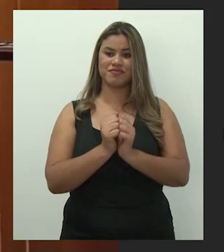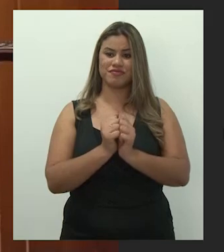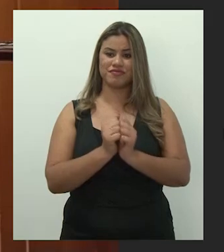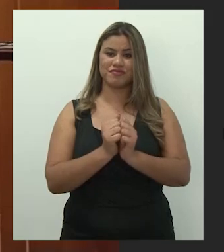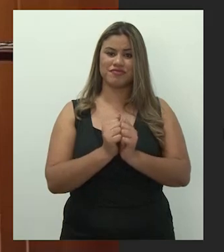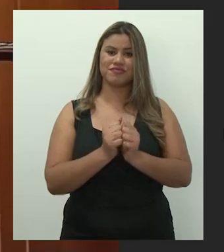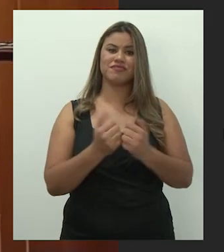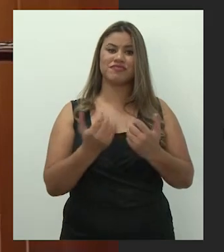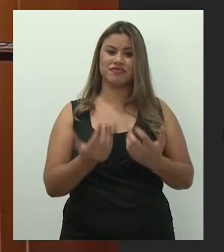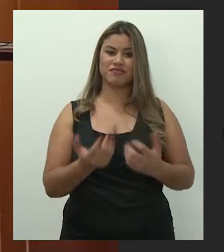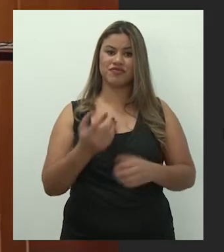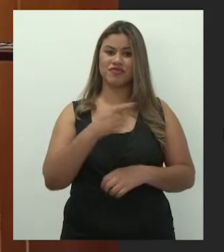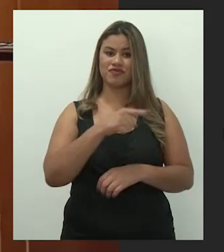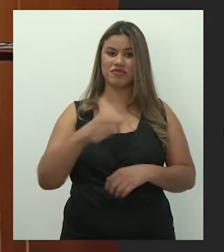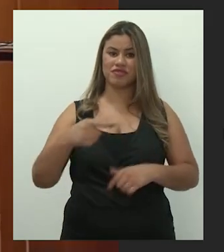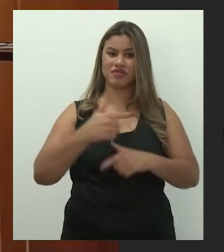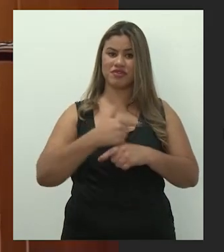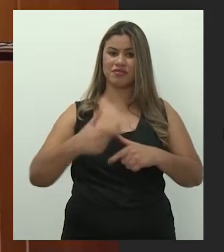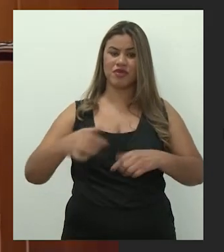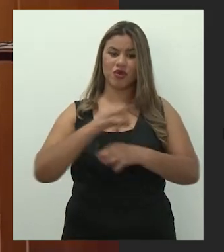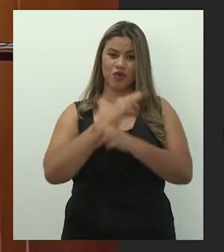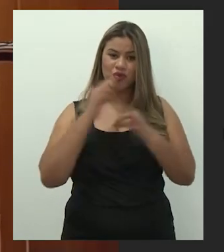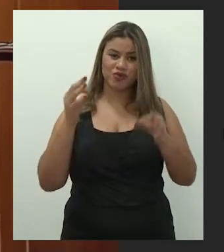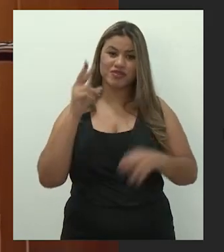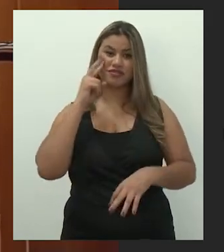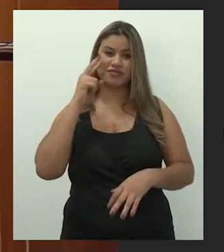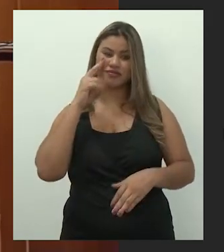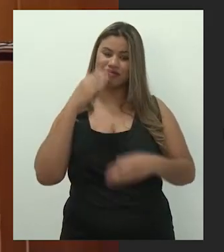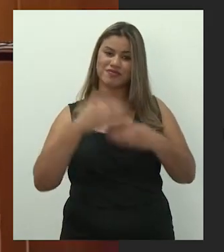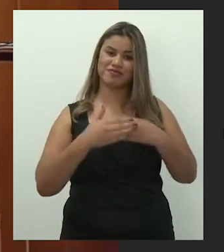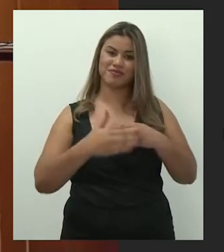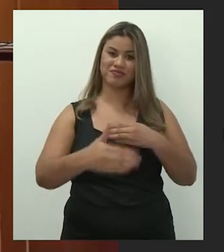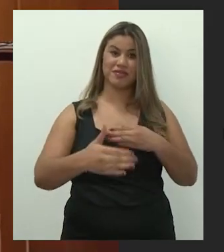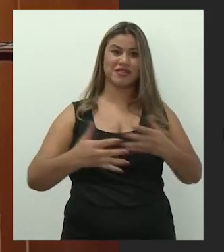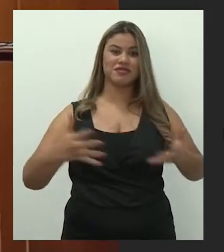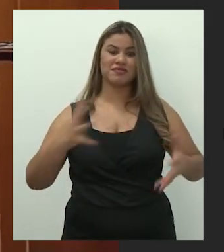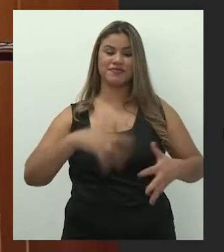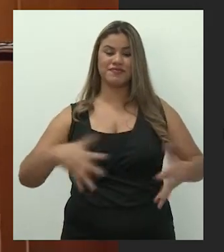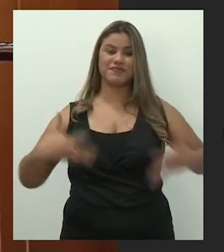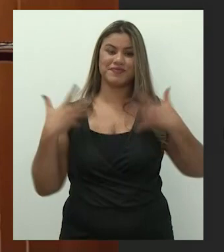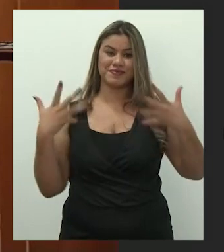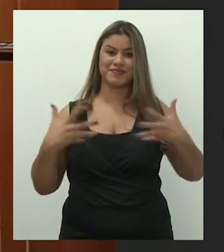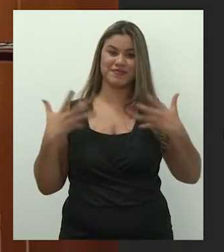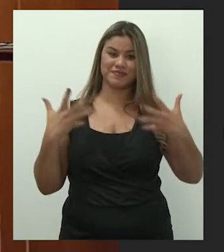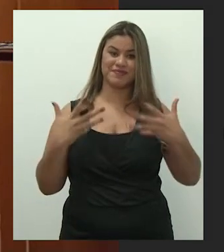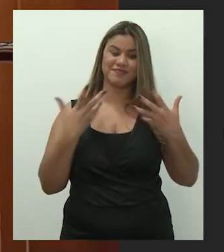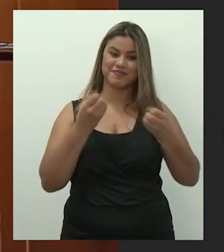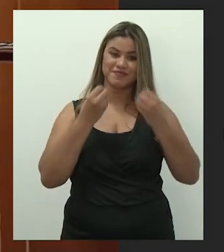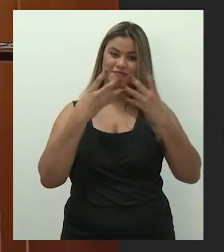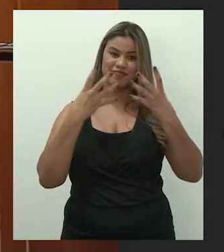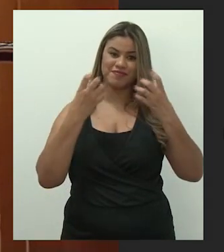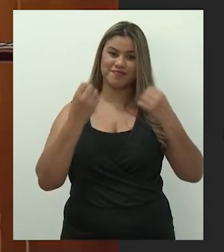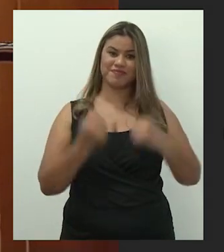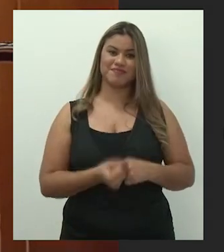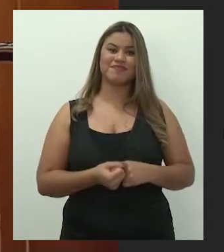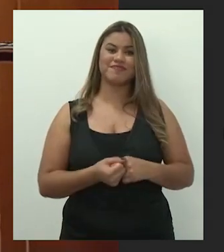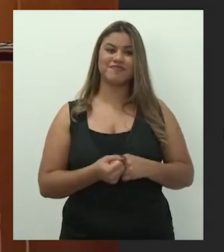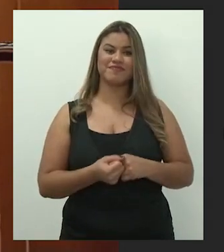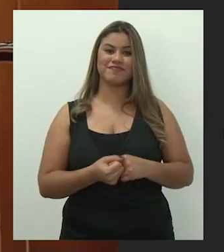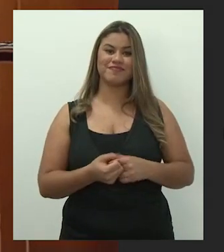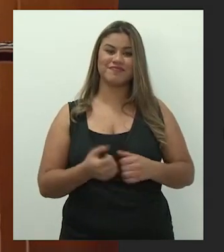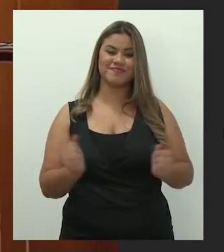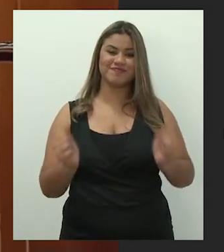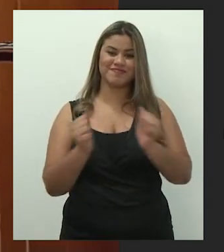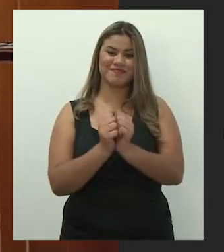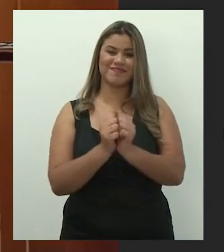tenham uma ótima semana, porque hoje é segunda-feira, começa com pique total, né? E é sempre muito bom estar com vocês aqui. Vocês